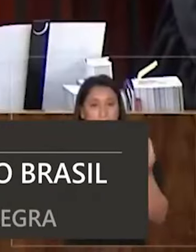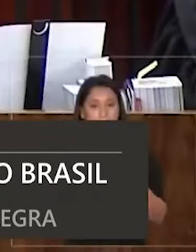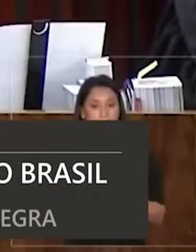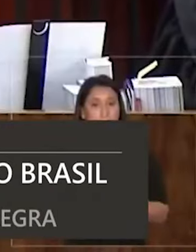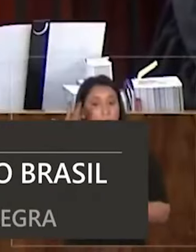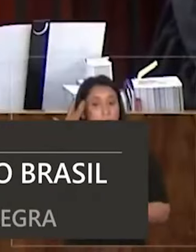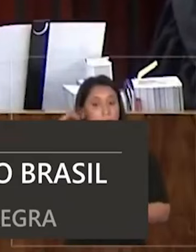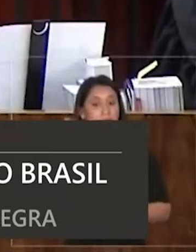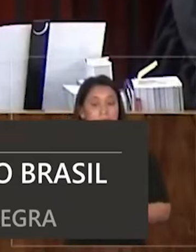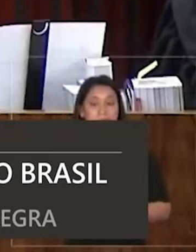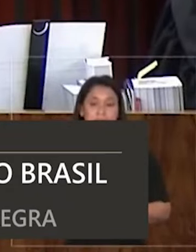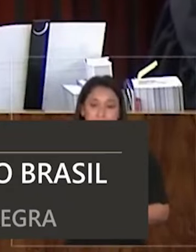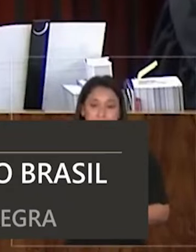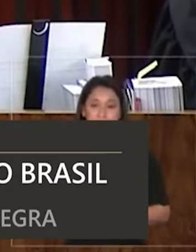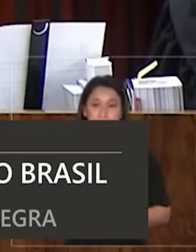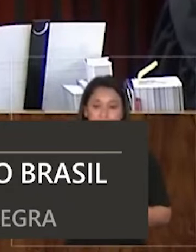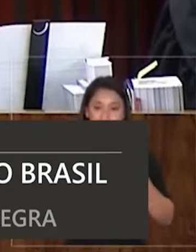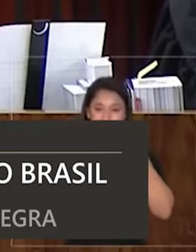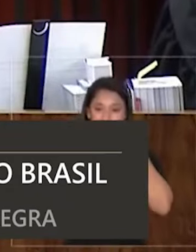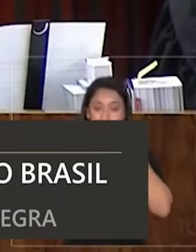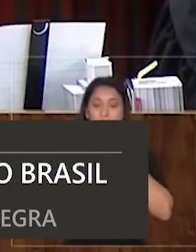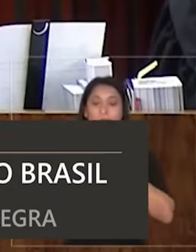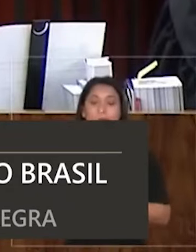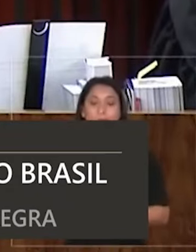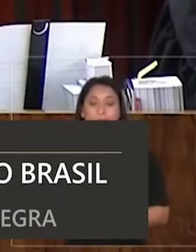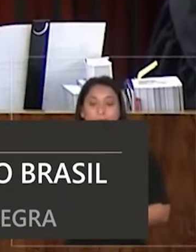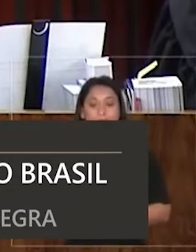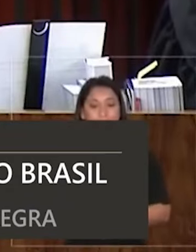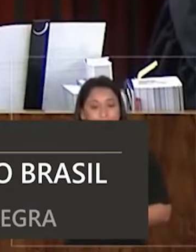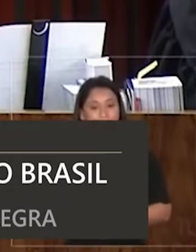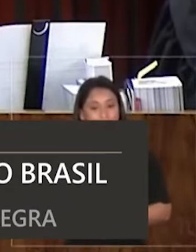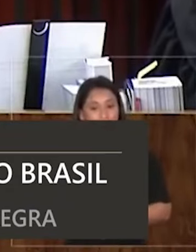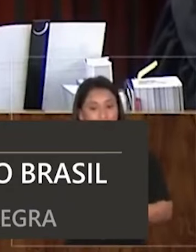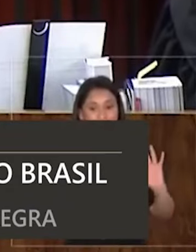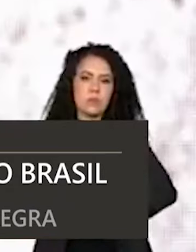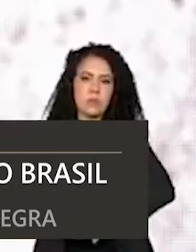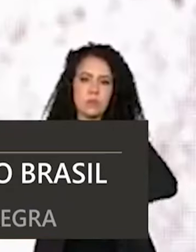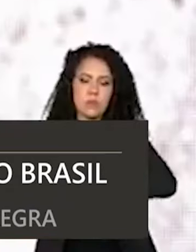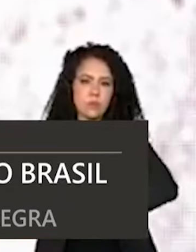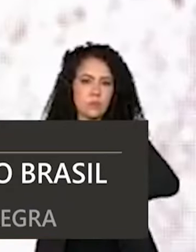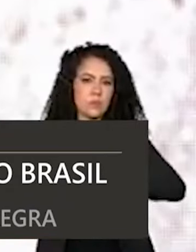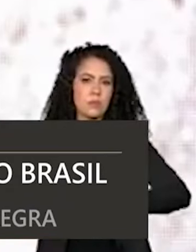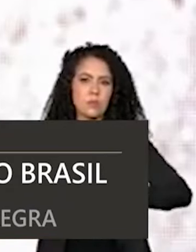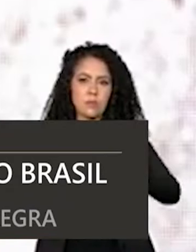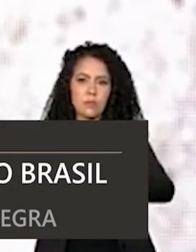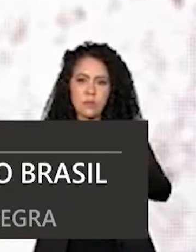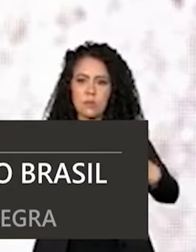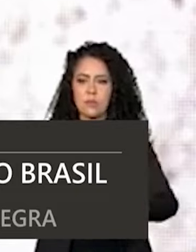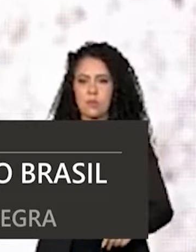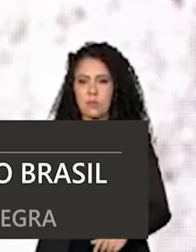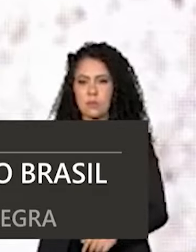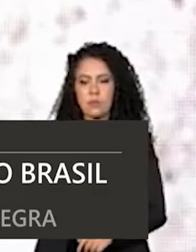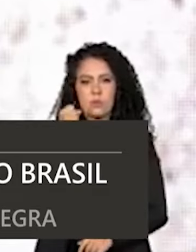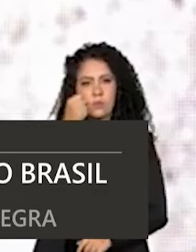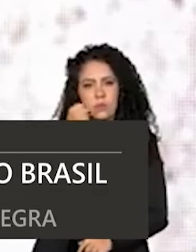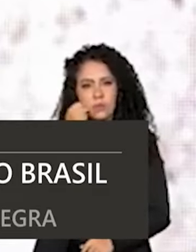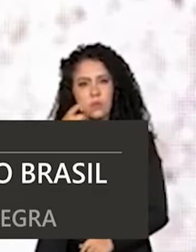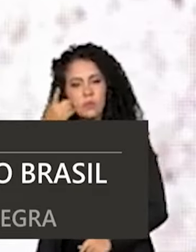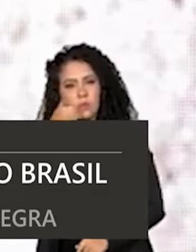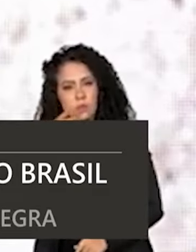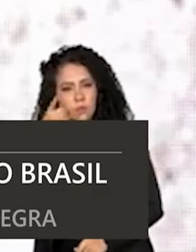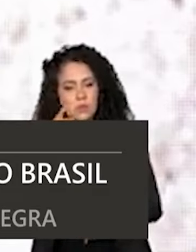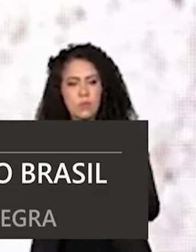nos casos de aborto decorrentes de estupro a norma do cfm agora derrubada por Alexandre de Moraes